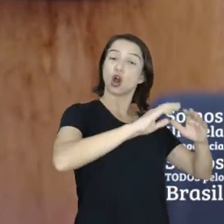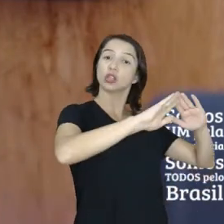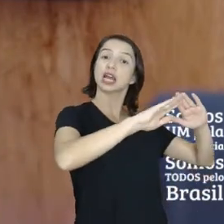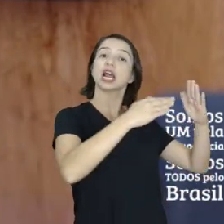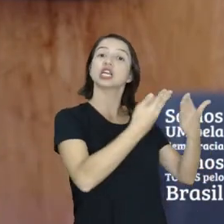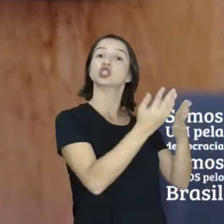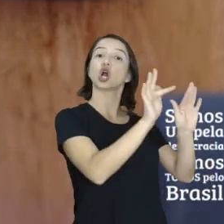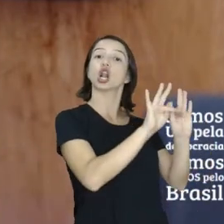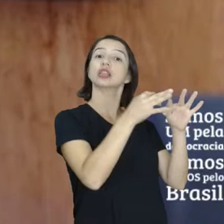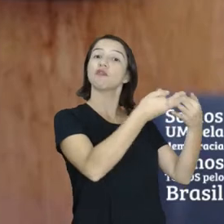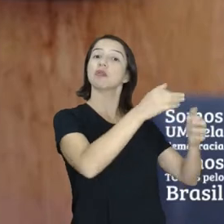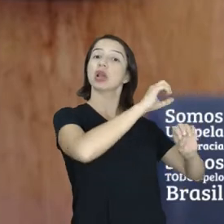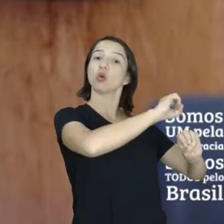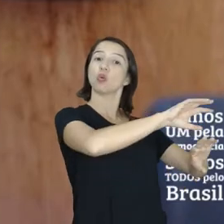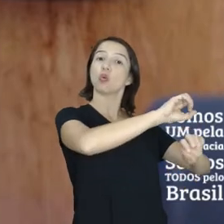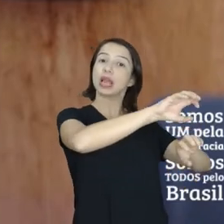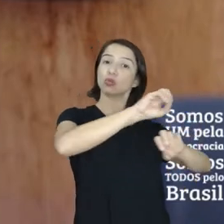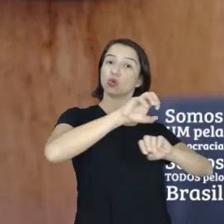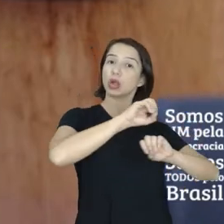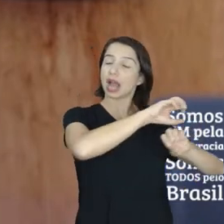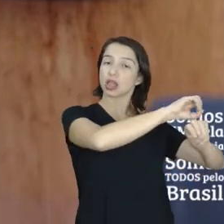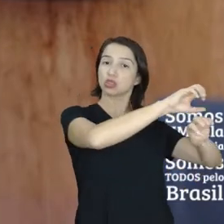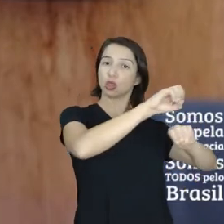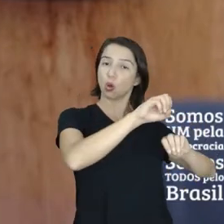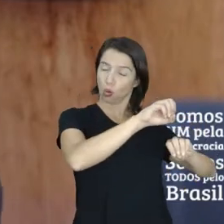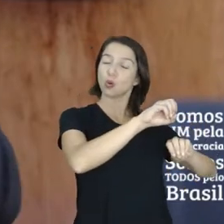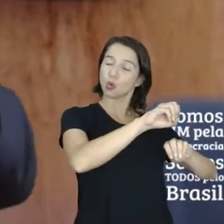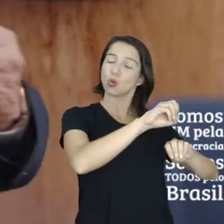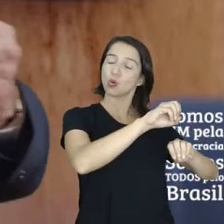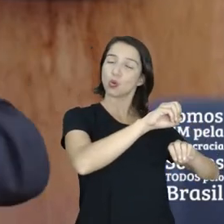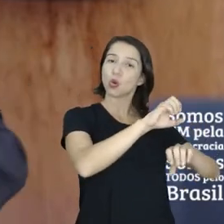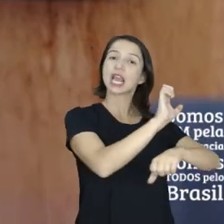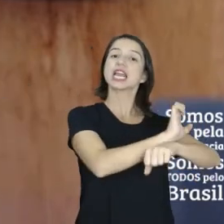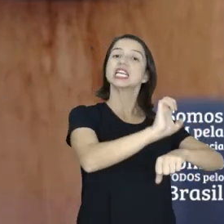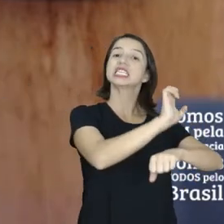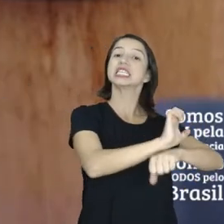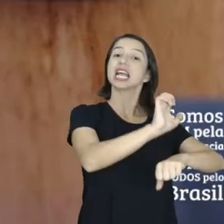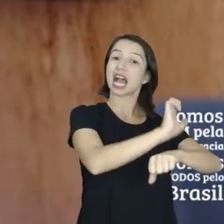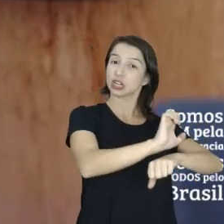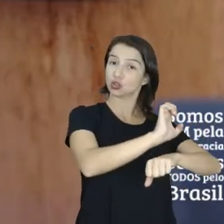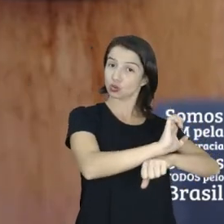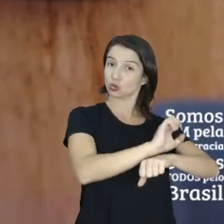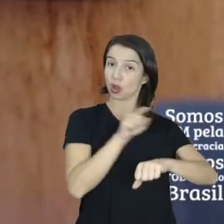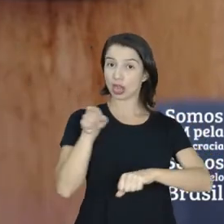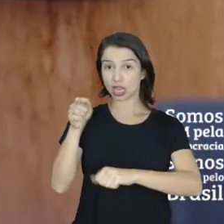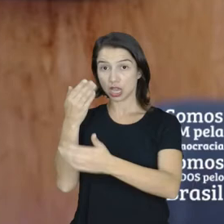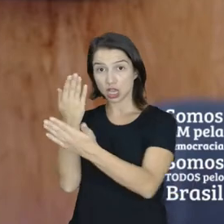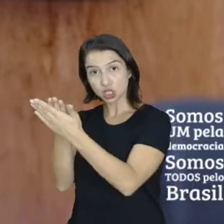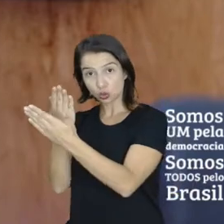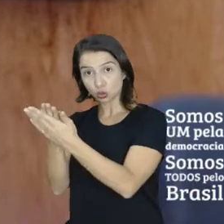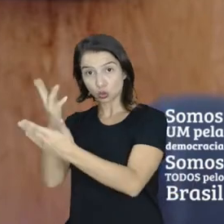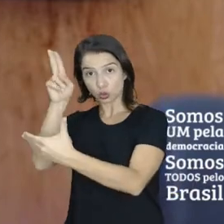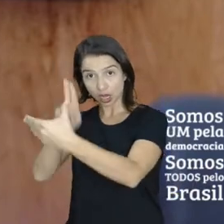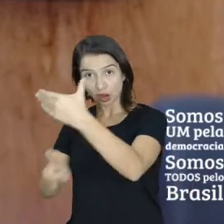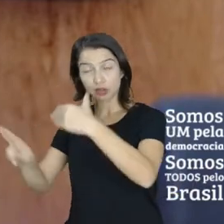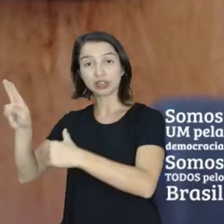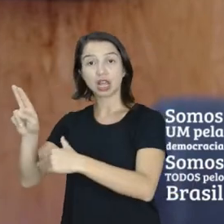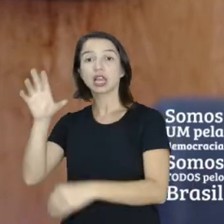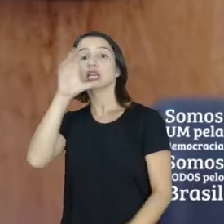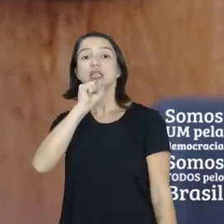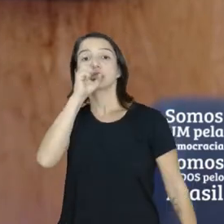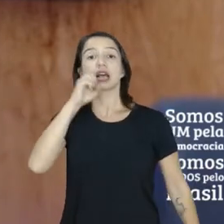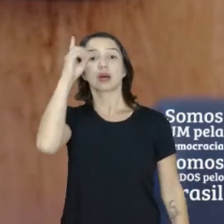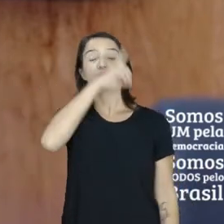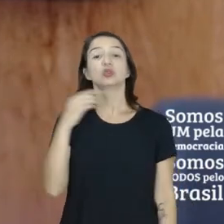era um educador universitário. Então você está fazendo comunicação. Você vai num sábado ou domingo dar